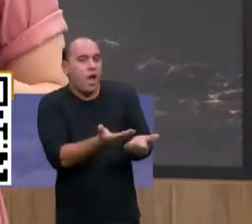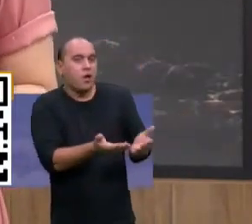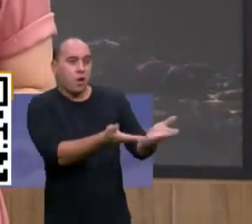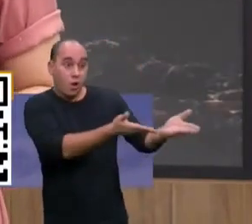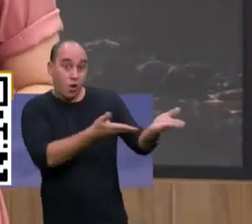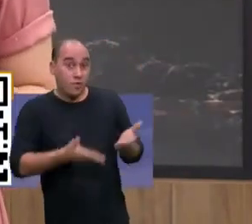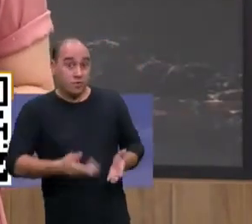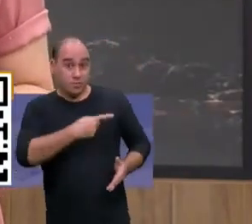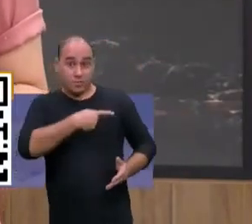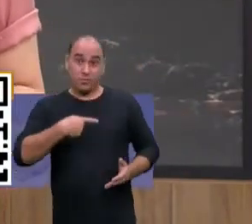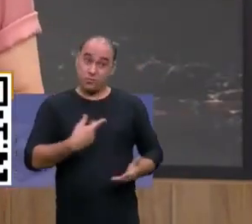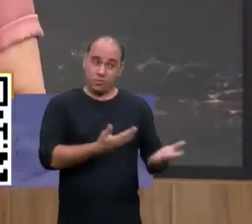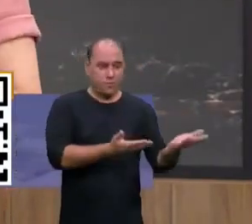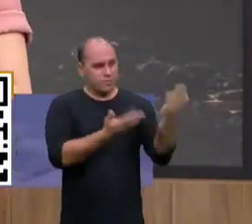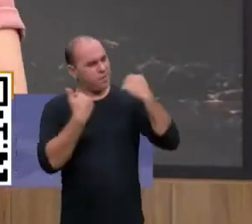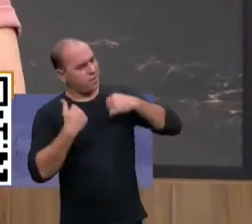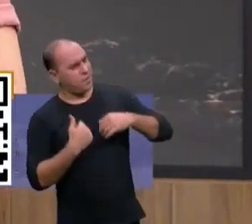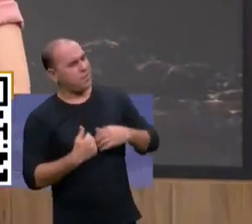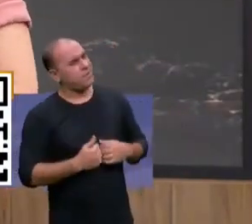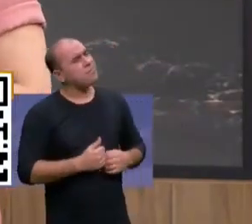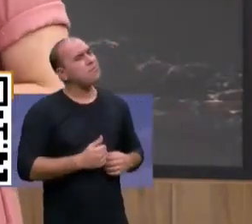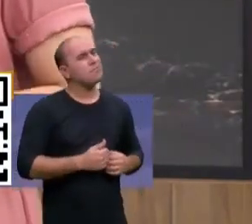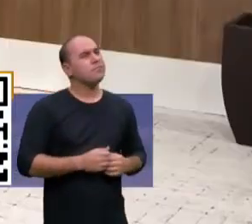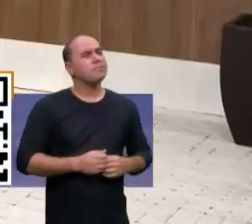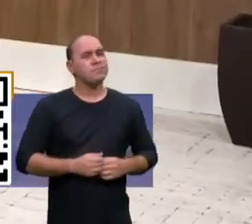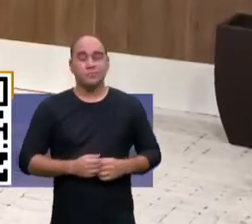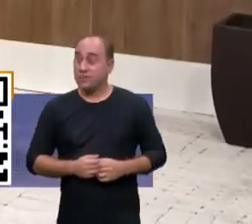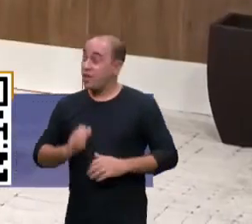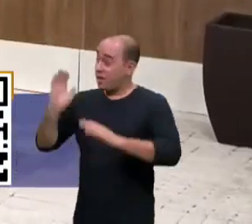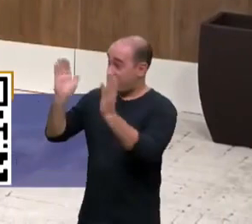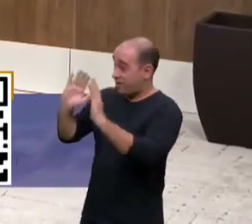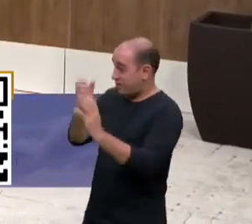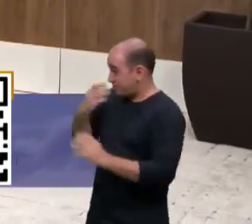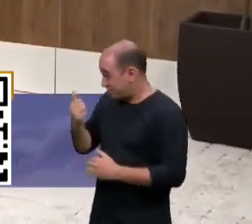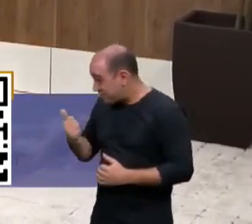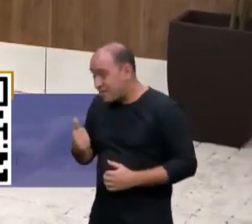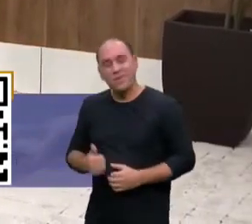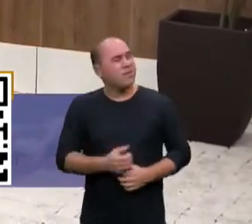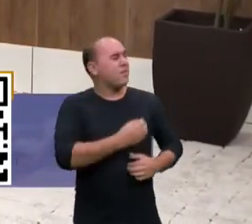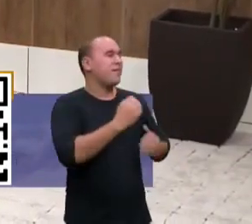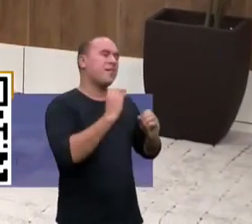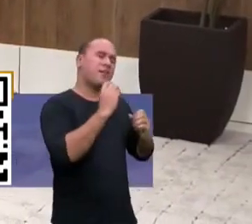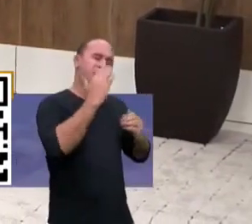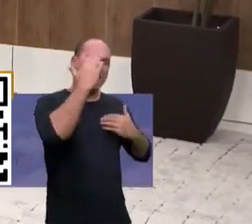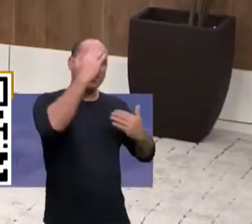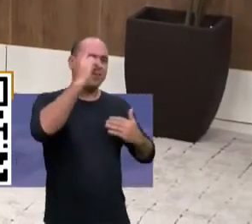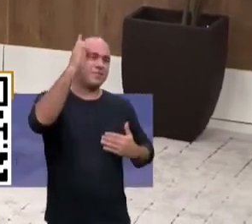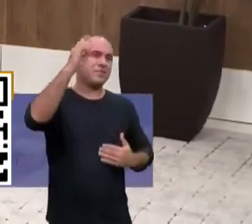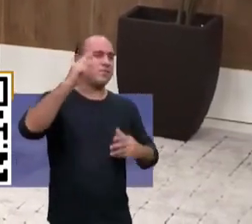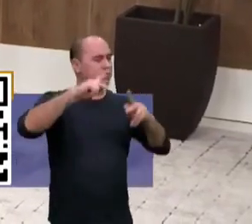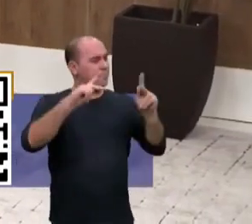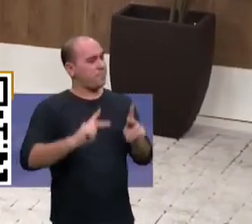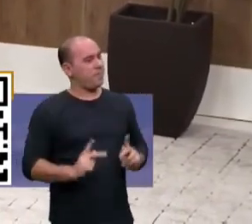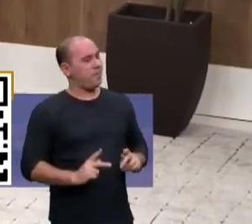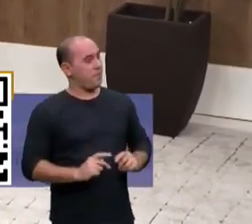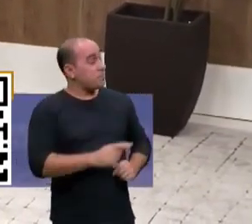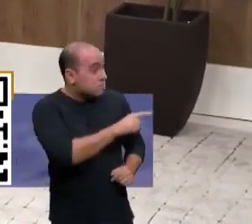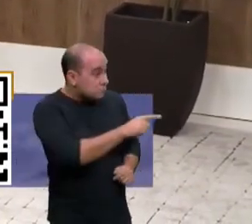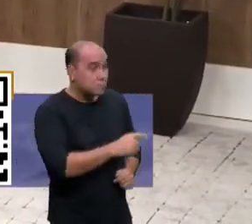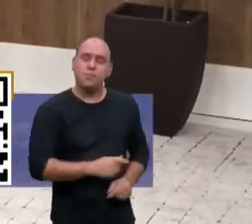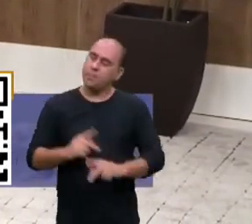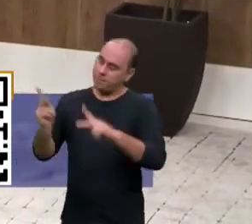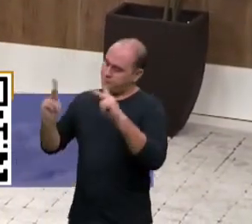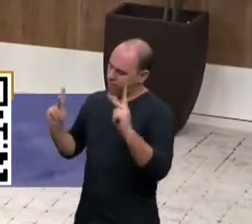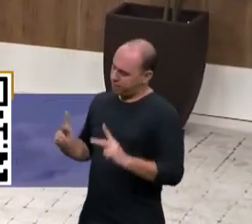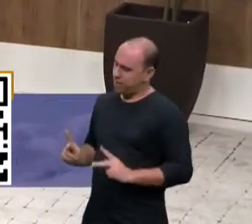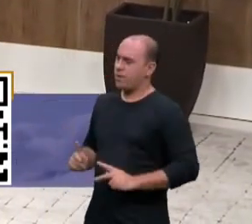chegar mais perto para esclarecer várias coisas para gente pastor chega para cá tudo bem como vai você Graças a Deus tudo na paz do